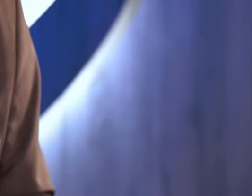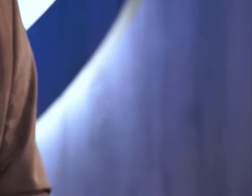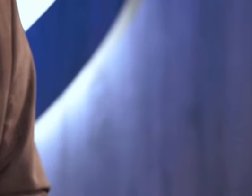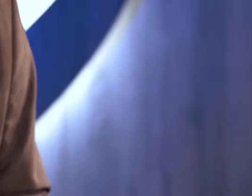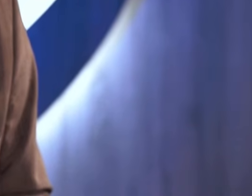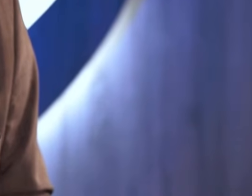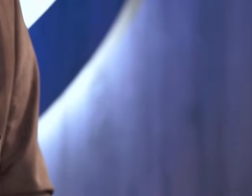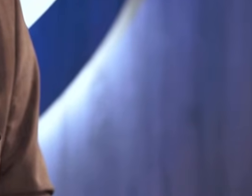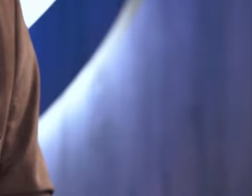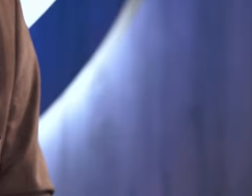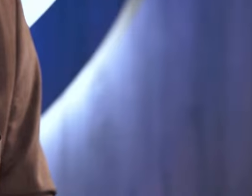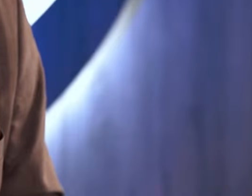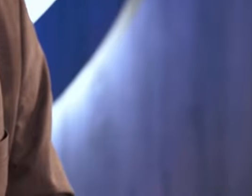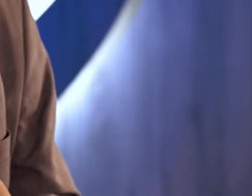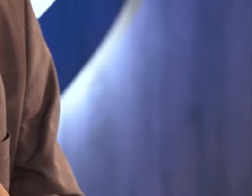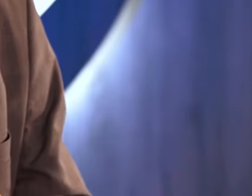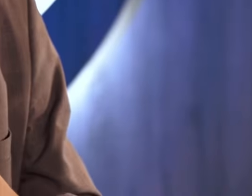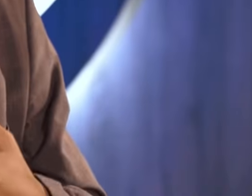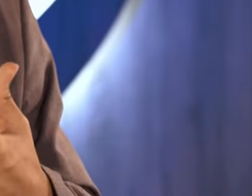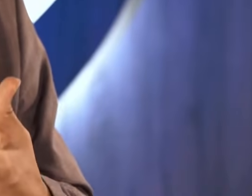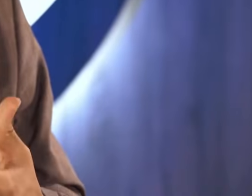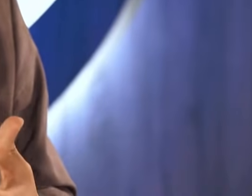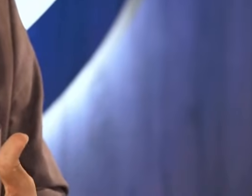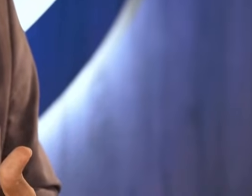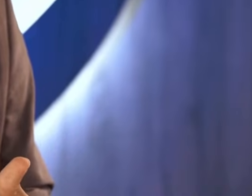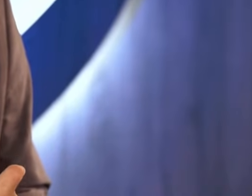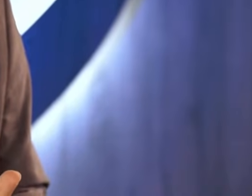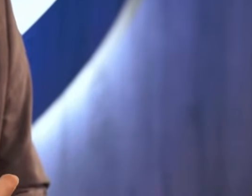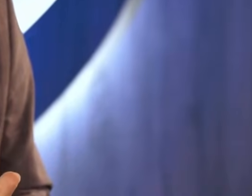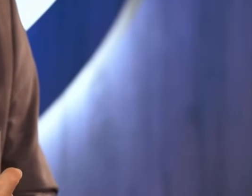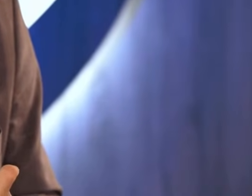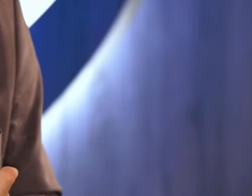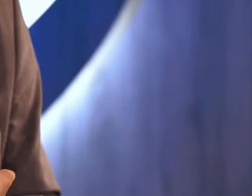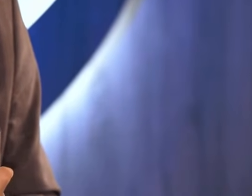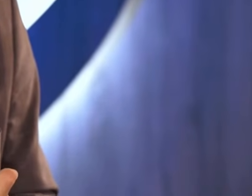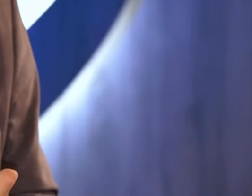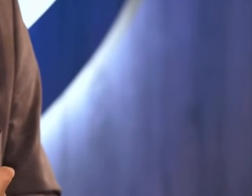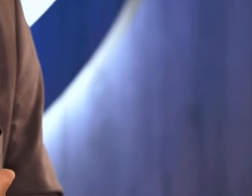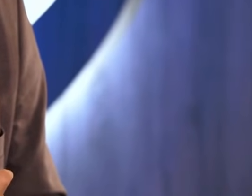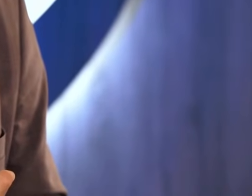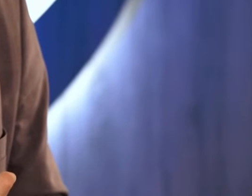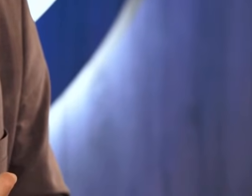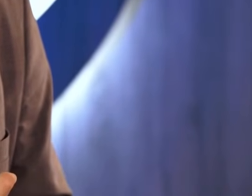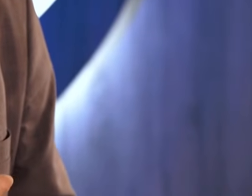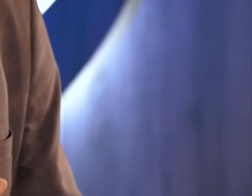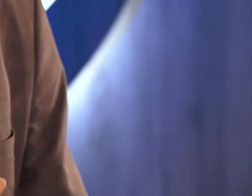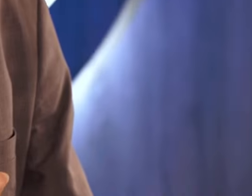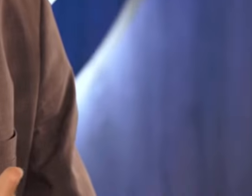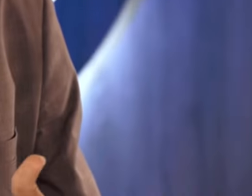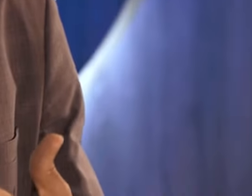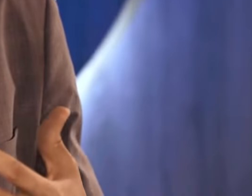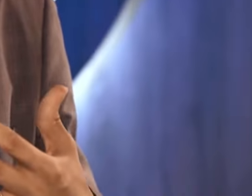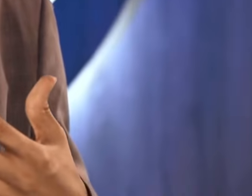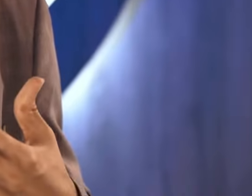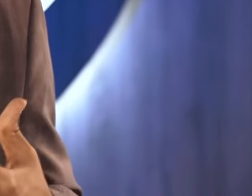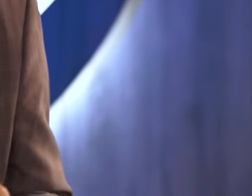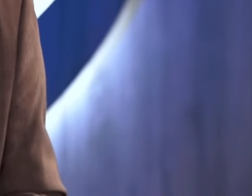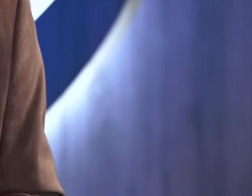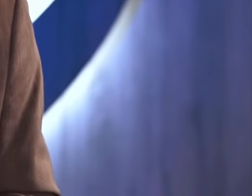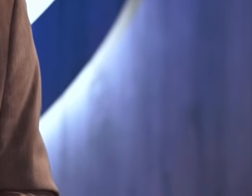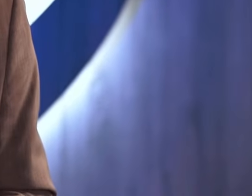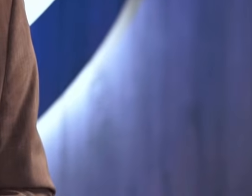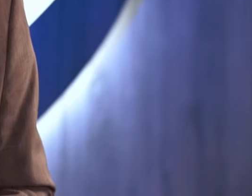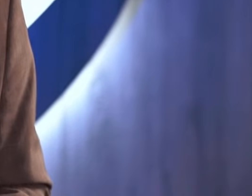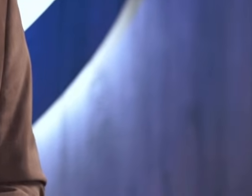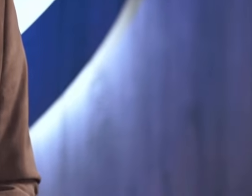você quer ser batizado, se você quer entregar a sua vida nas mãos de nosso Deus, dê essa informação